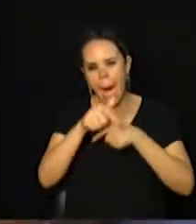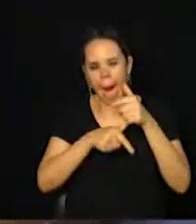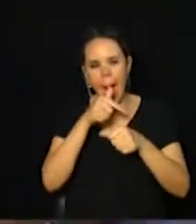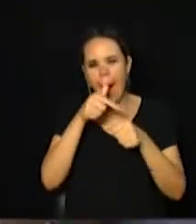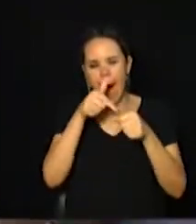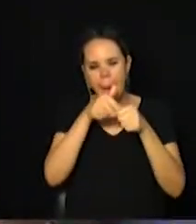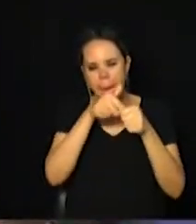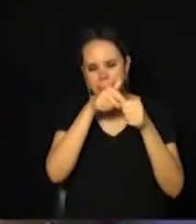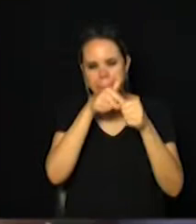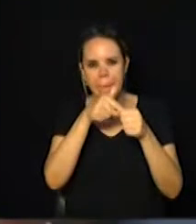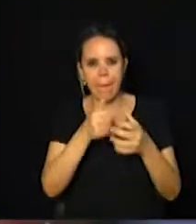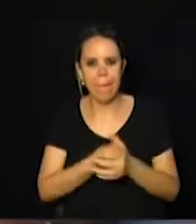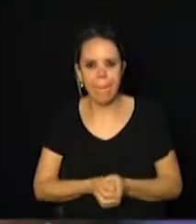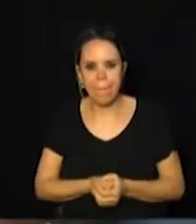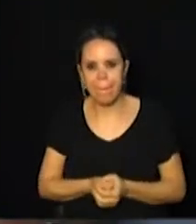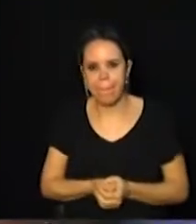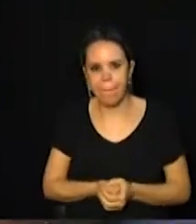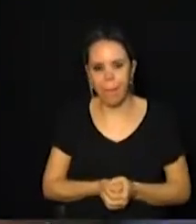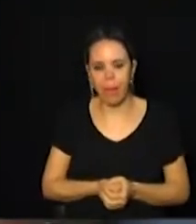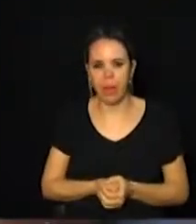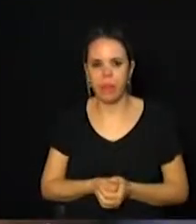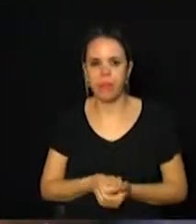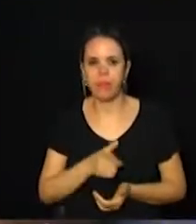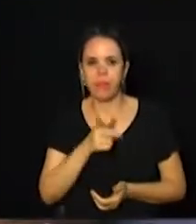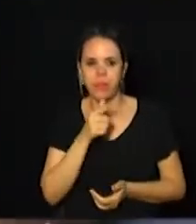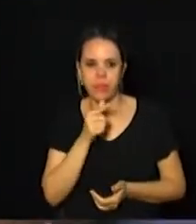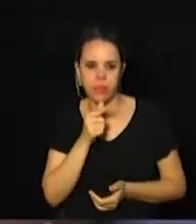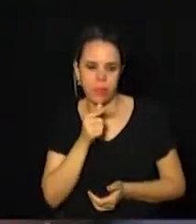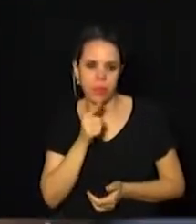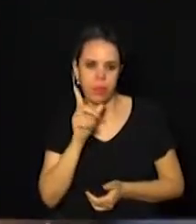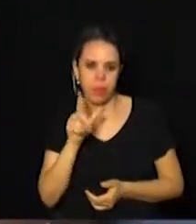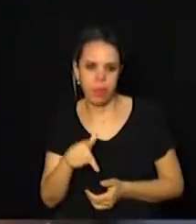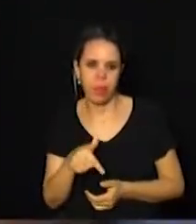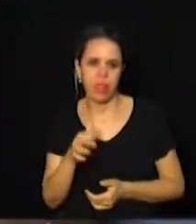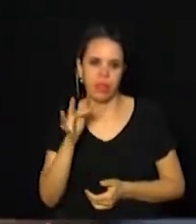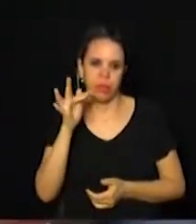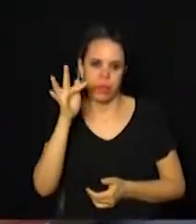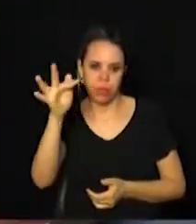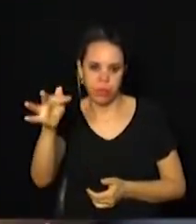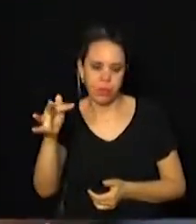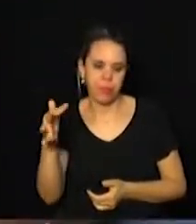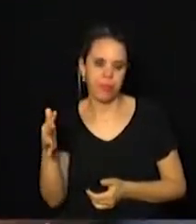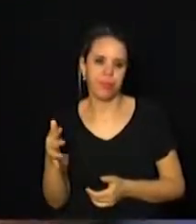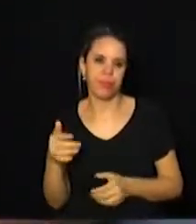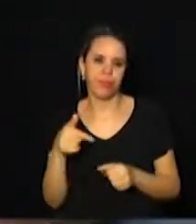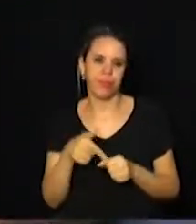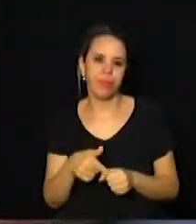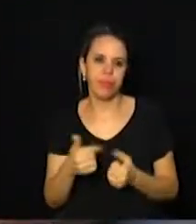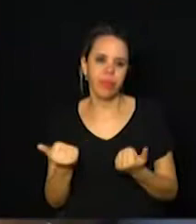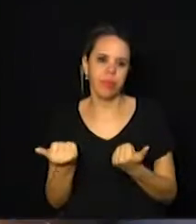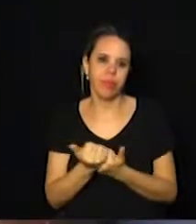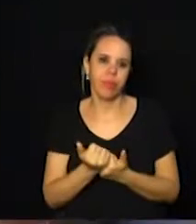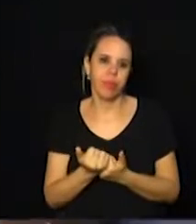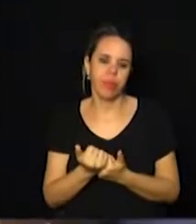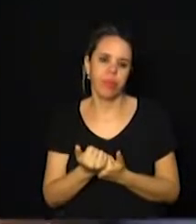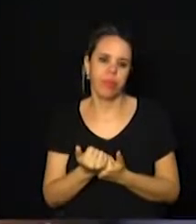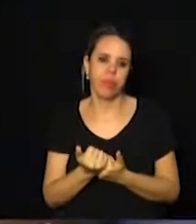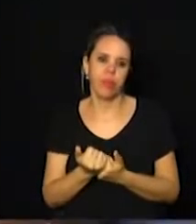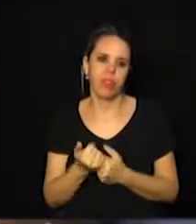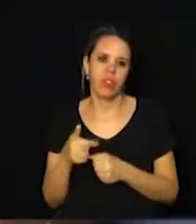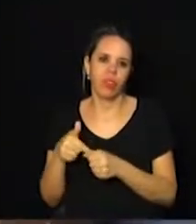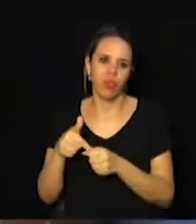abastecimento combustível o hidrogênio sabe que eu como ativo do Futuro o combustível fóssil está